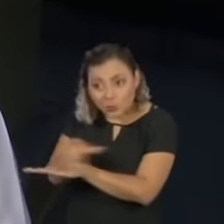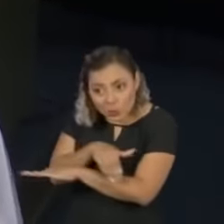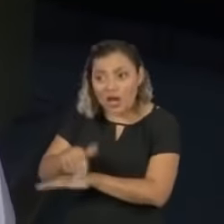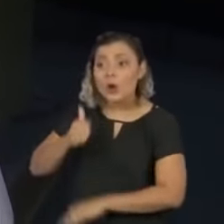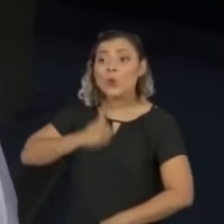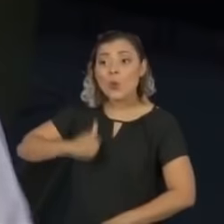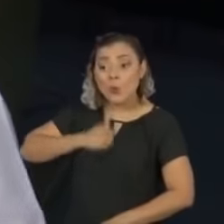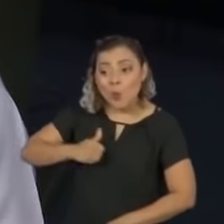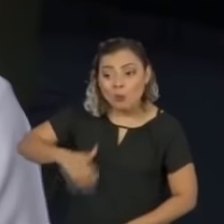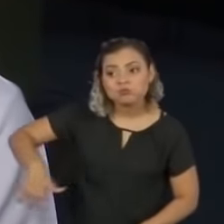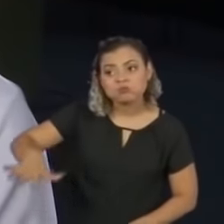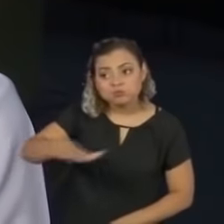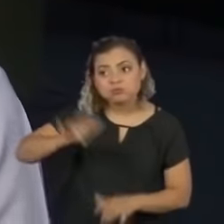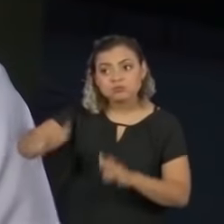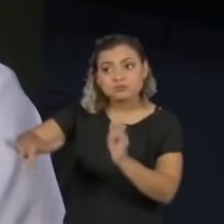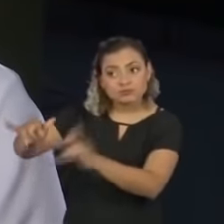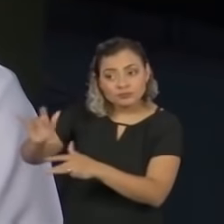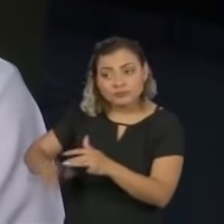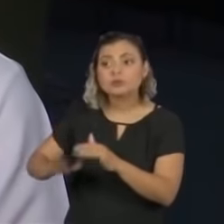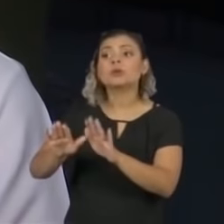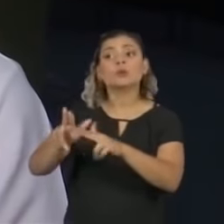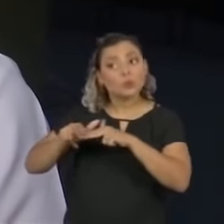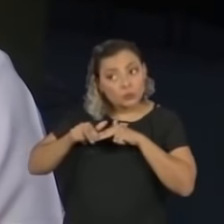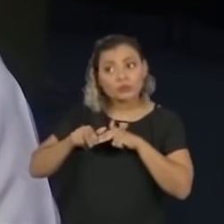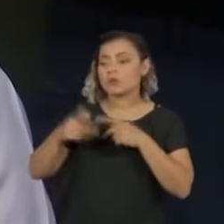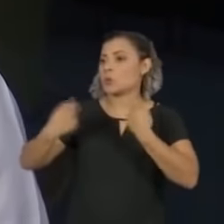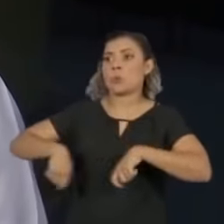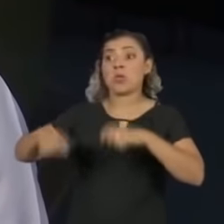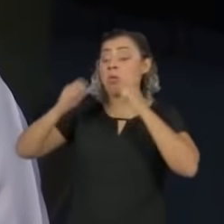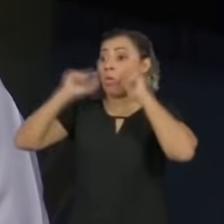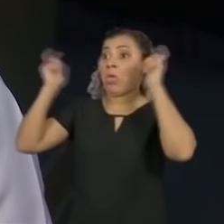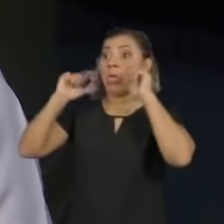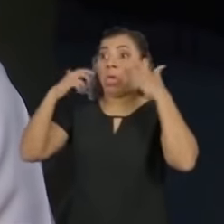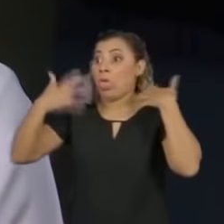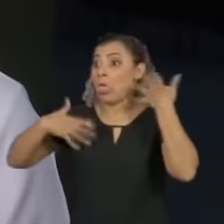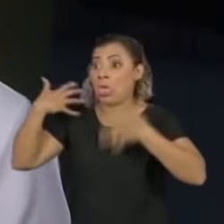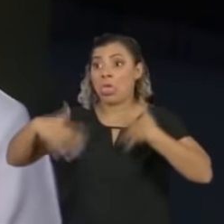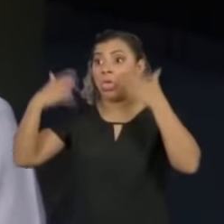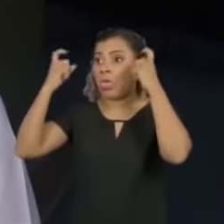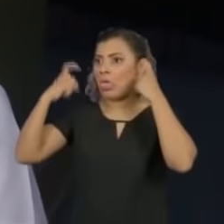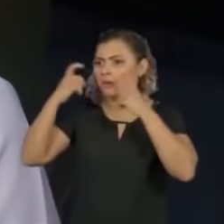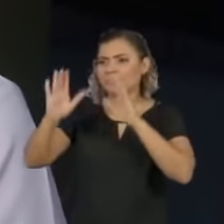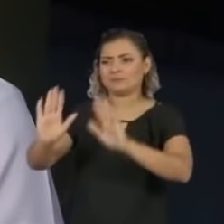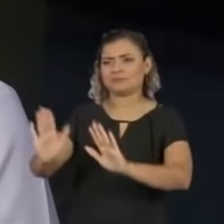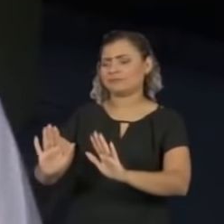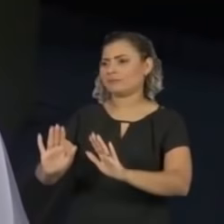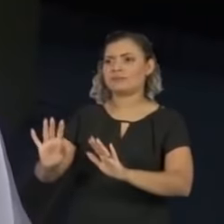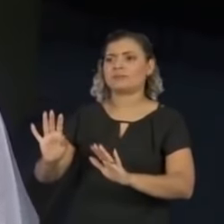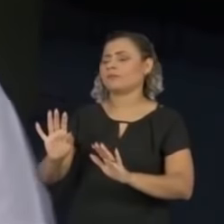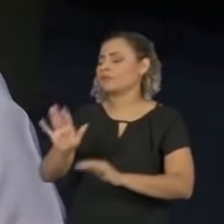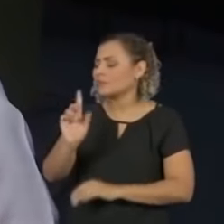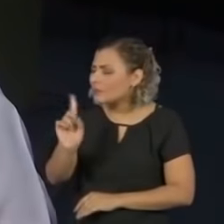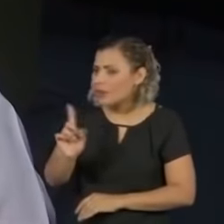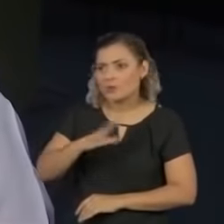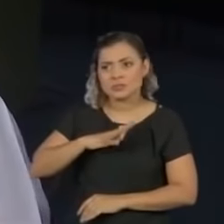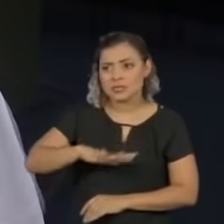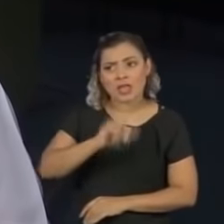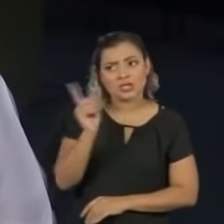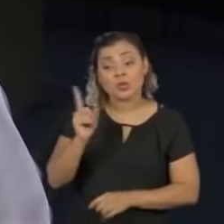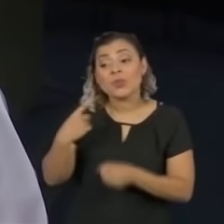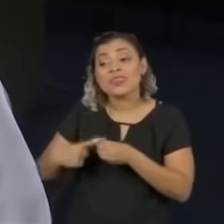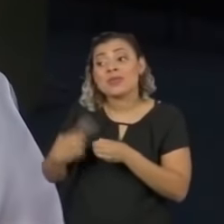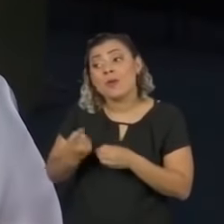das matas, são roedores silvestres, não há necessidade. Algumas pessoas ficam preocupadas com roedores das áreas urbanas. Não há